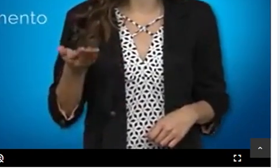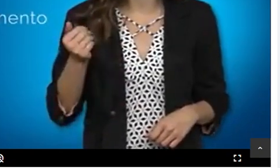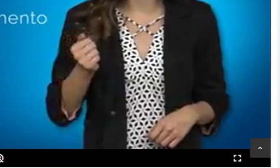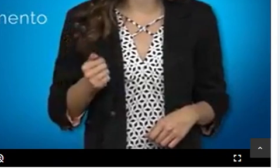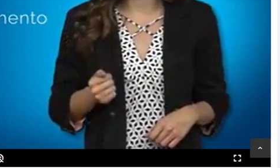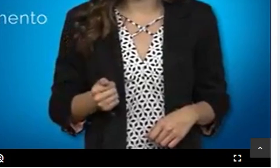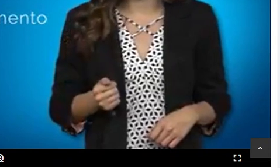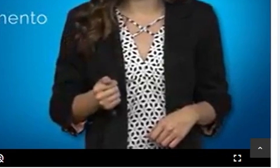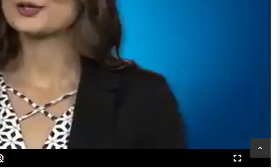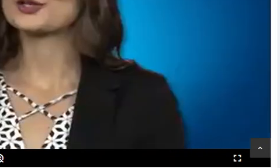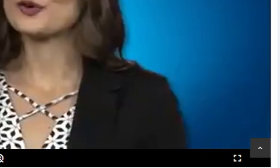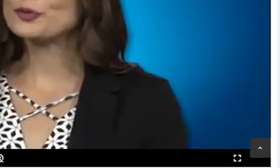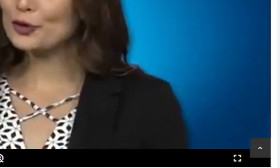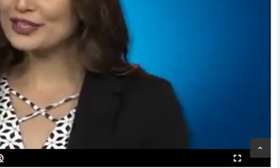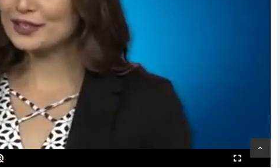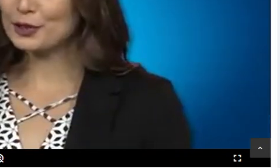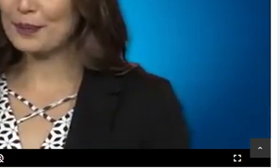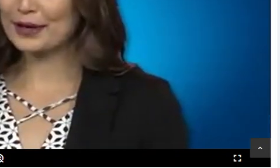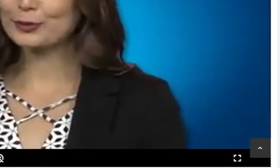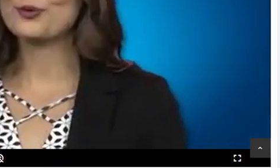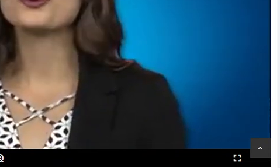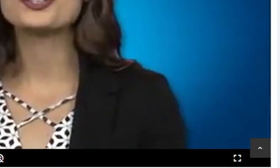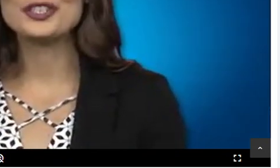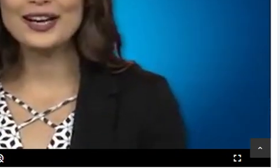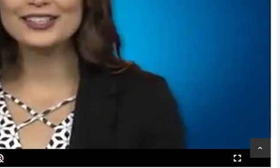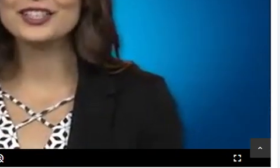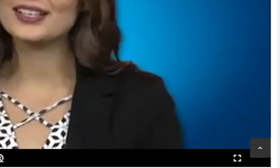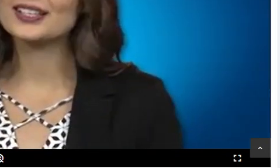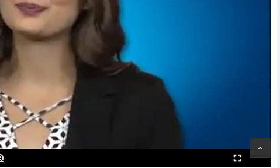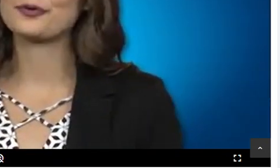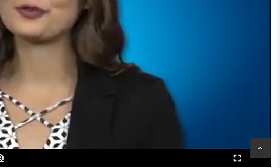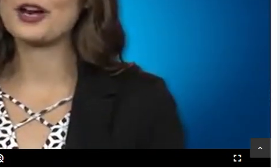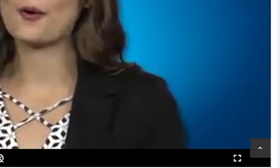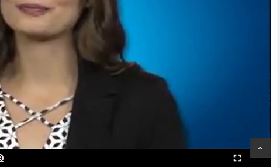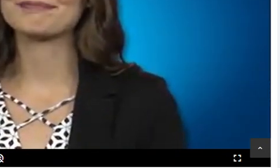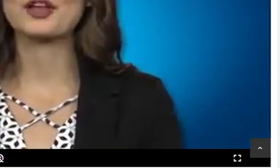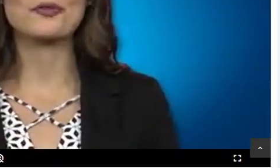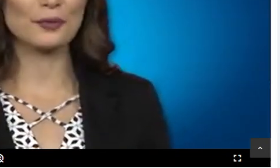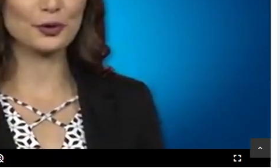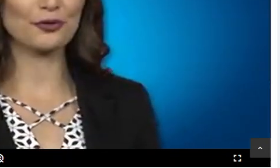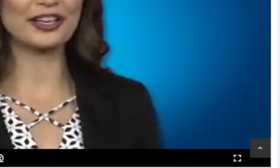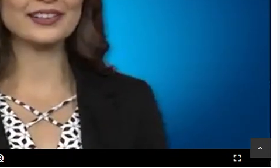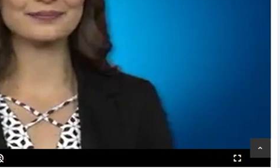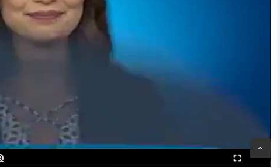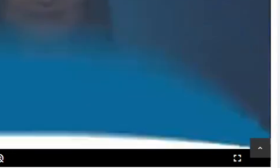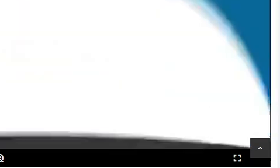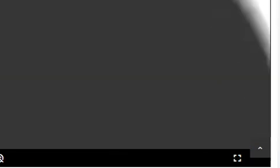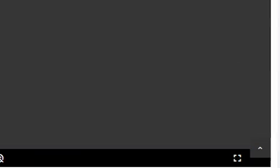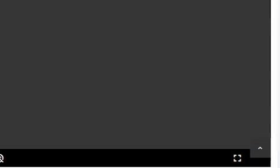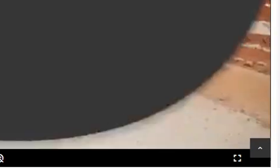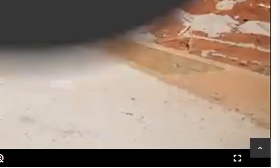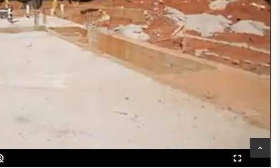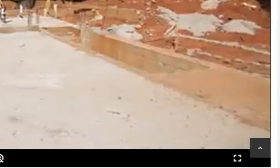e planejamento da obra. Nós fomos conhecer de perto o dia a dia desse profissional. Vamos conferir?